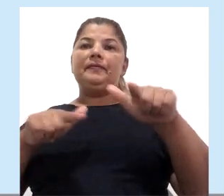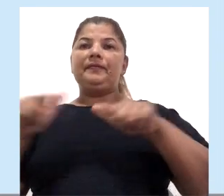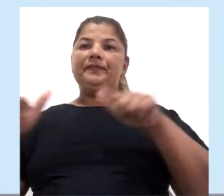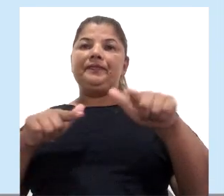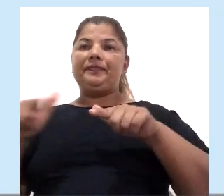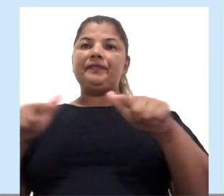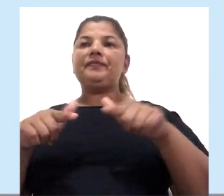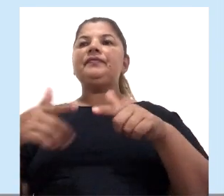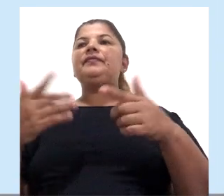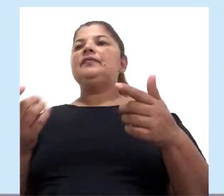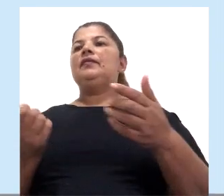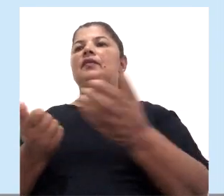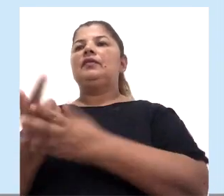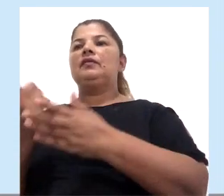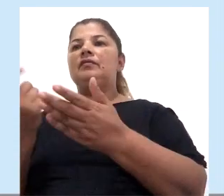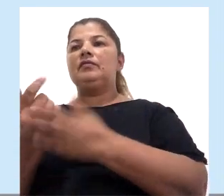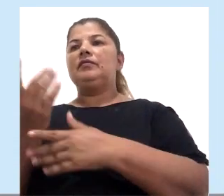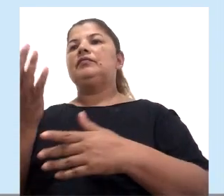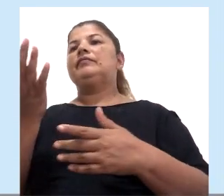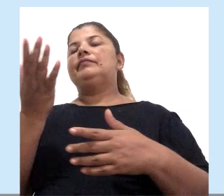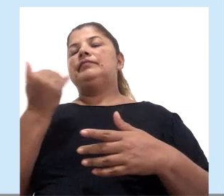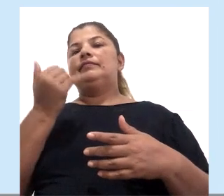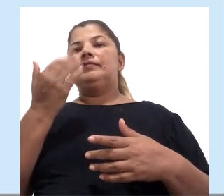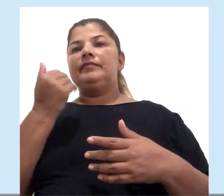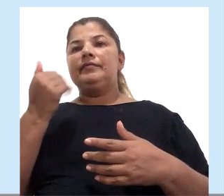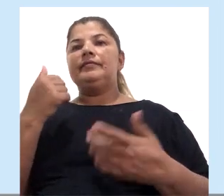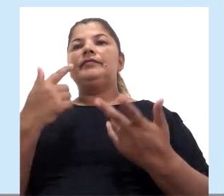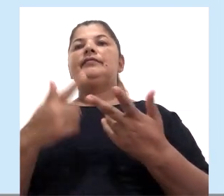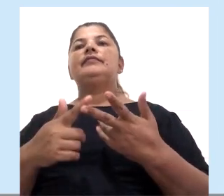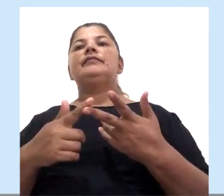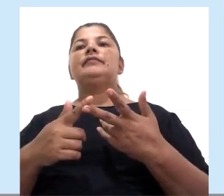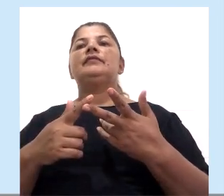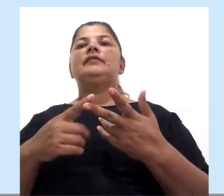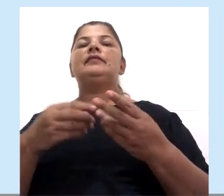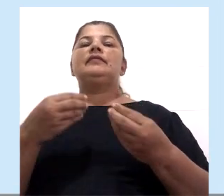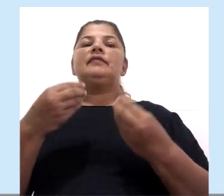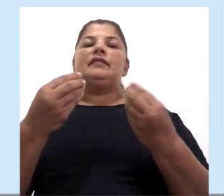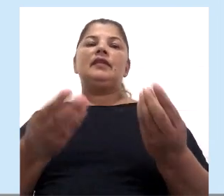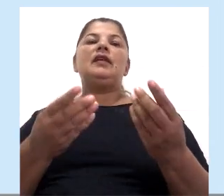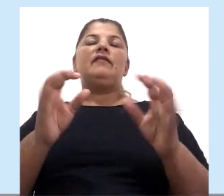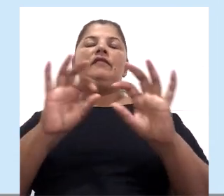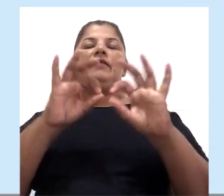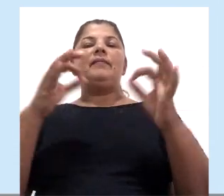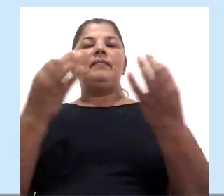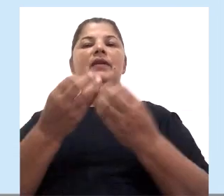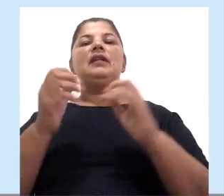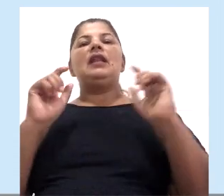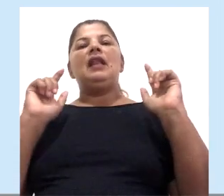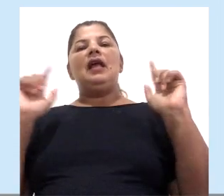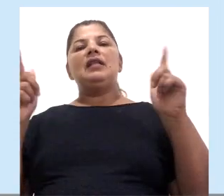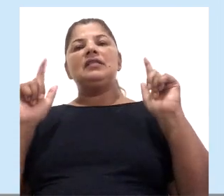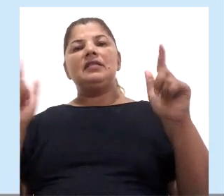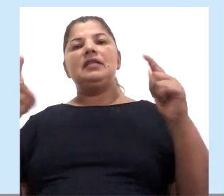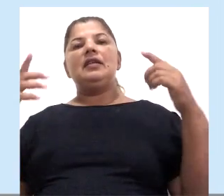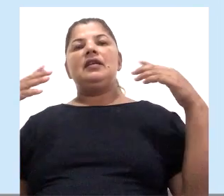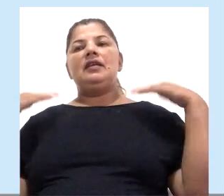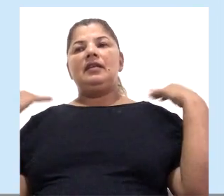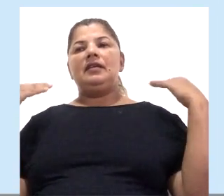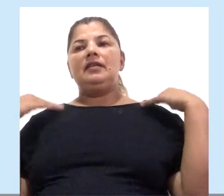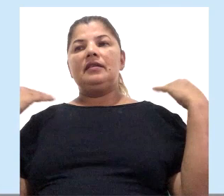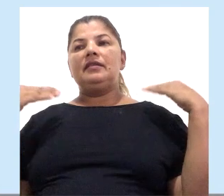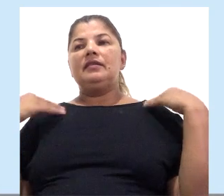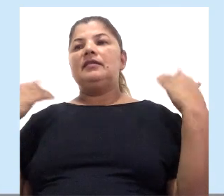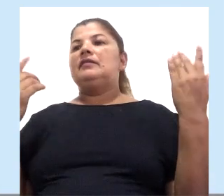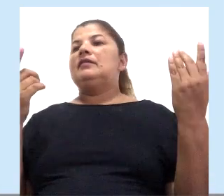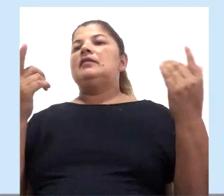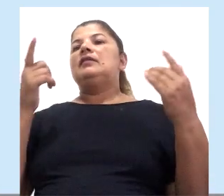querendo dizer assim, não consegue comprar o alimento, não consegue aí proporcionar um sistema de lazer para sua família, ela não